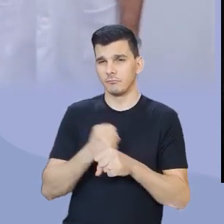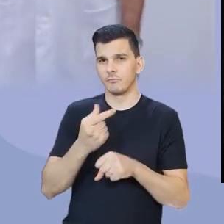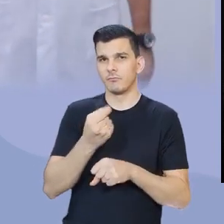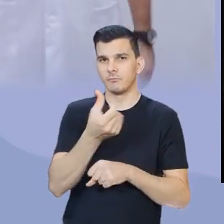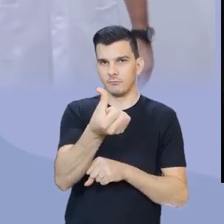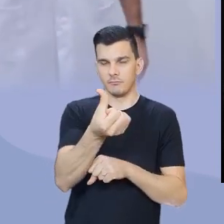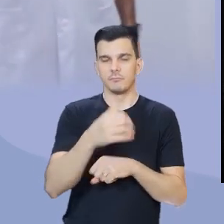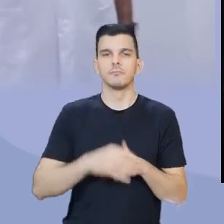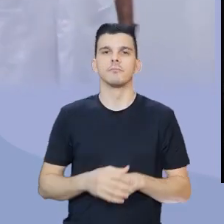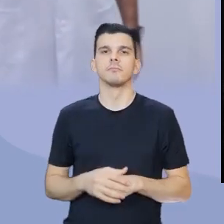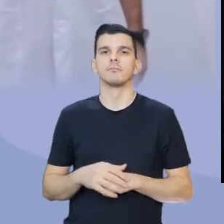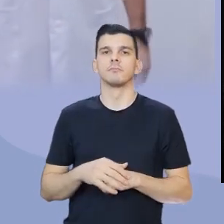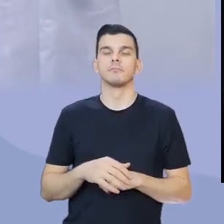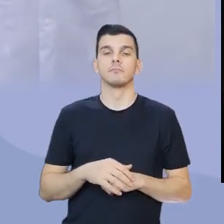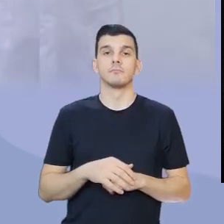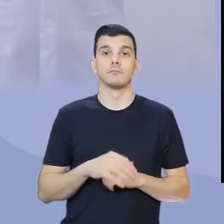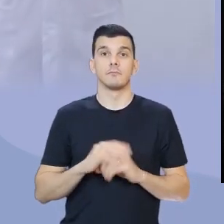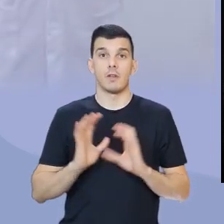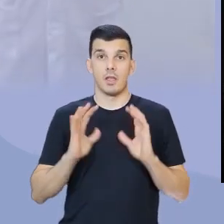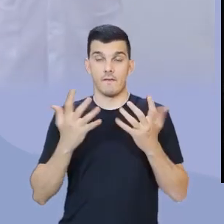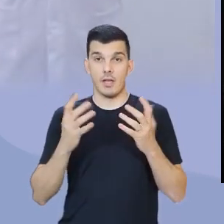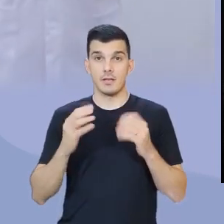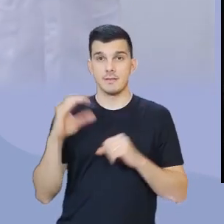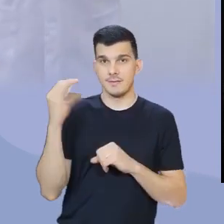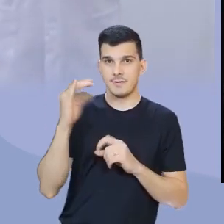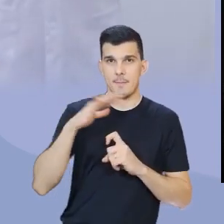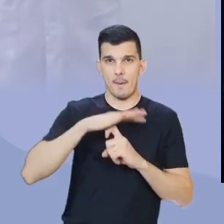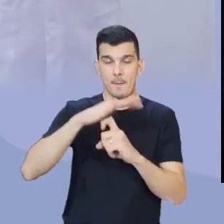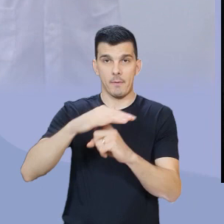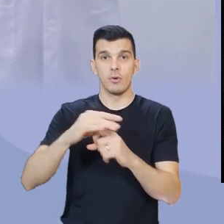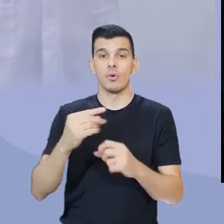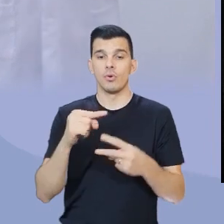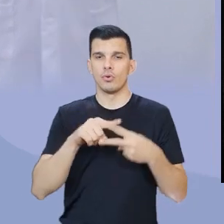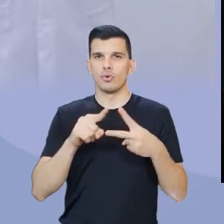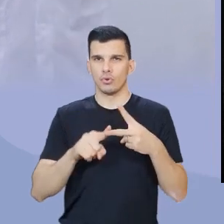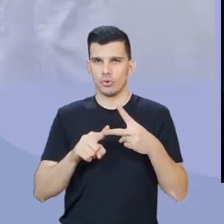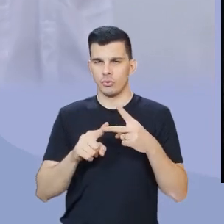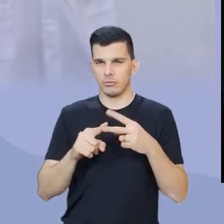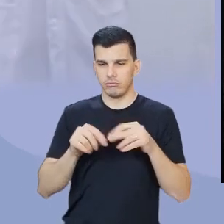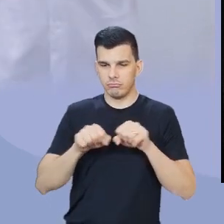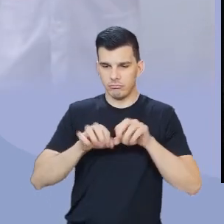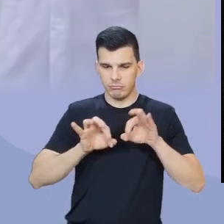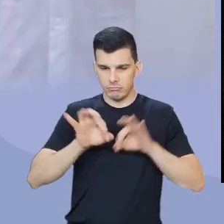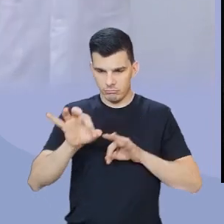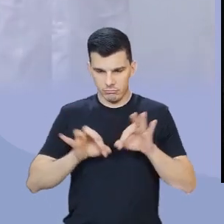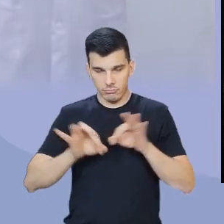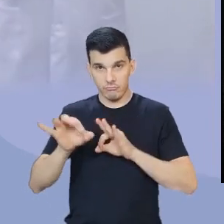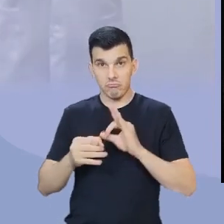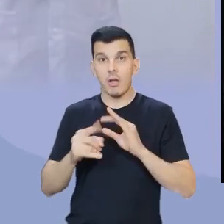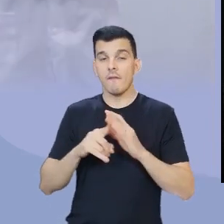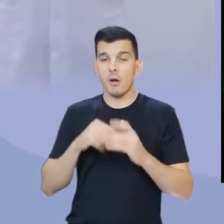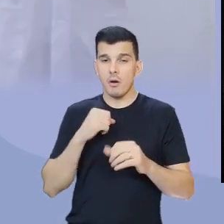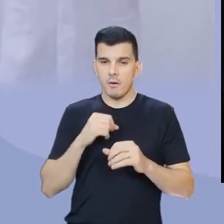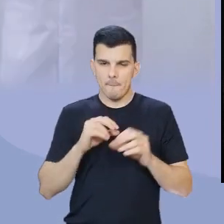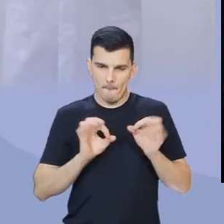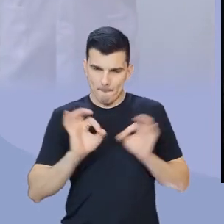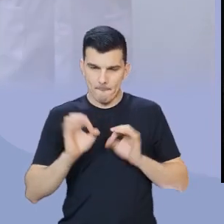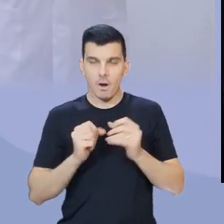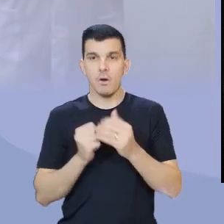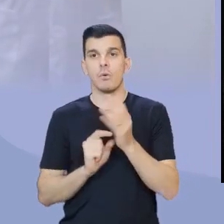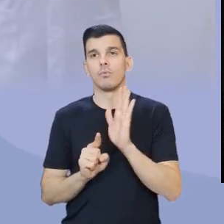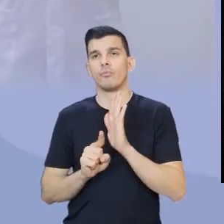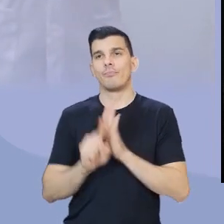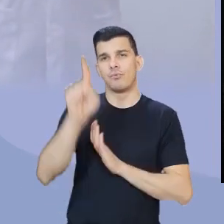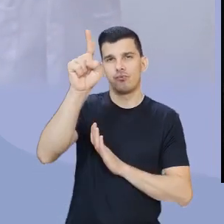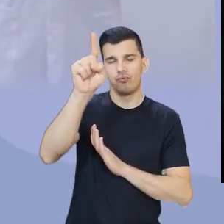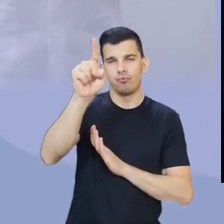2016. Para uma feira de ciências, dois projéteis de foguetes, A e B, estão sendo construídos para serem lançados. O planejamento é que